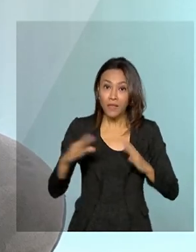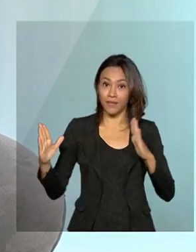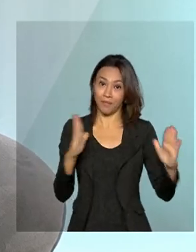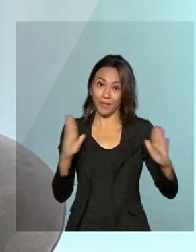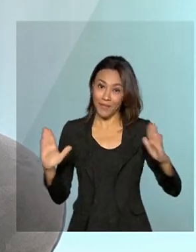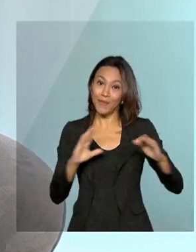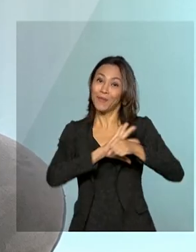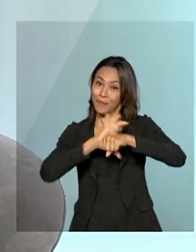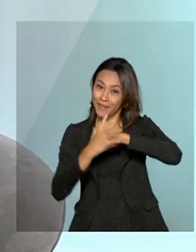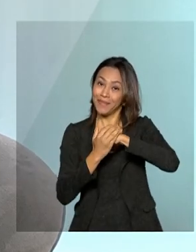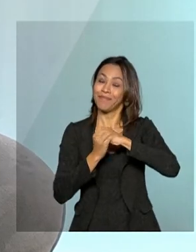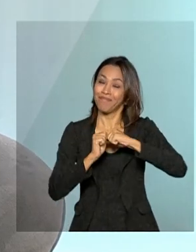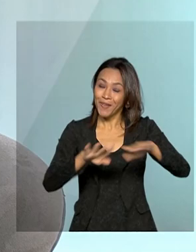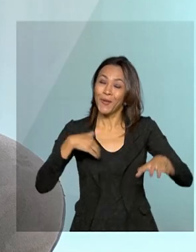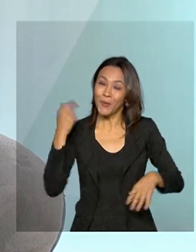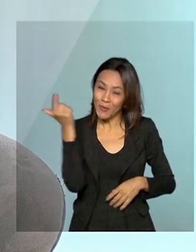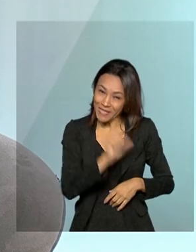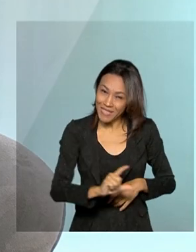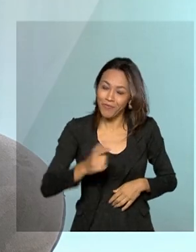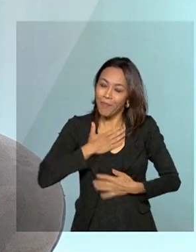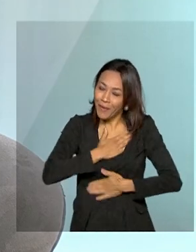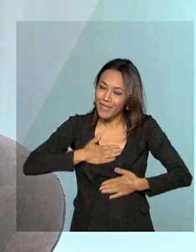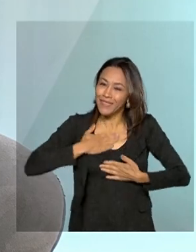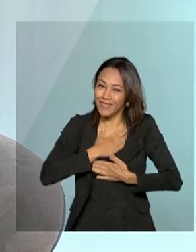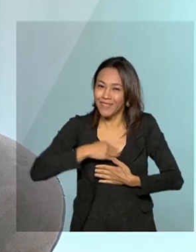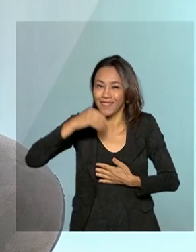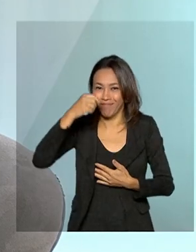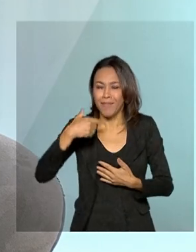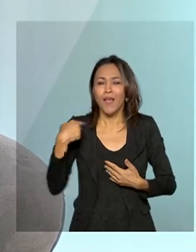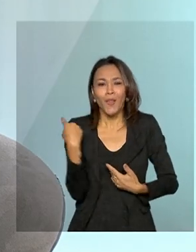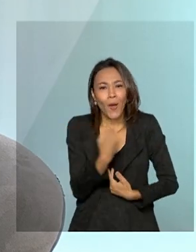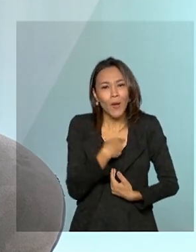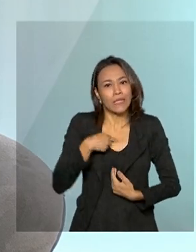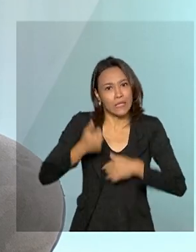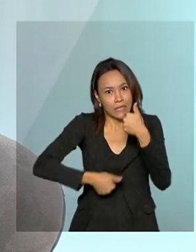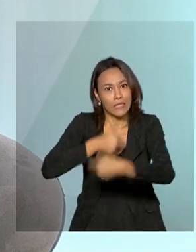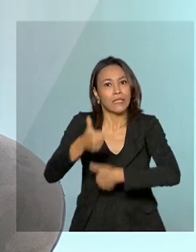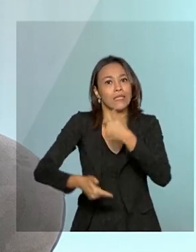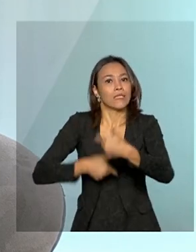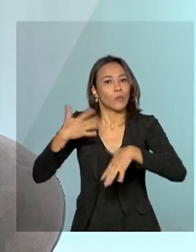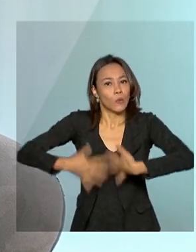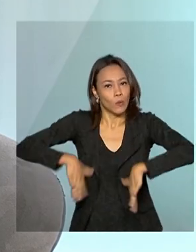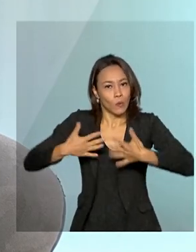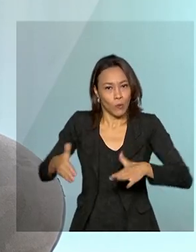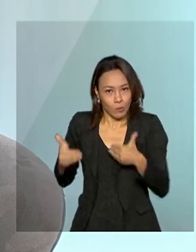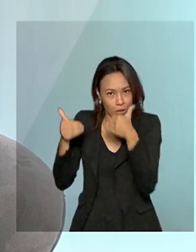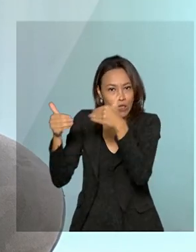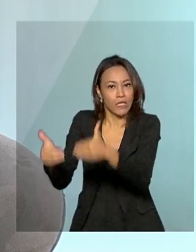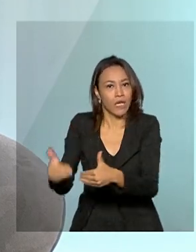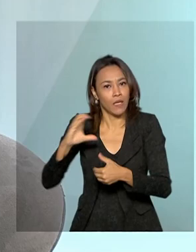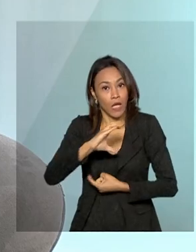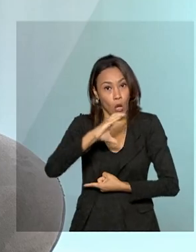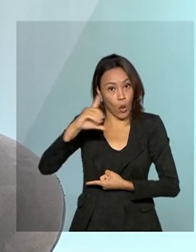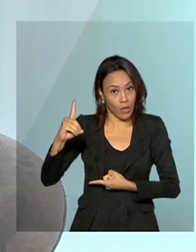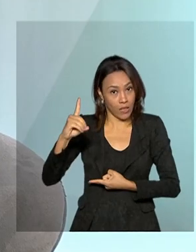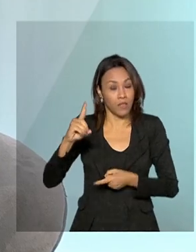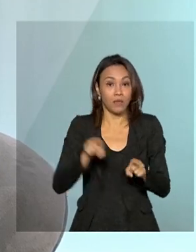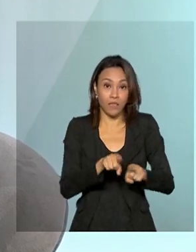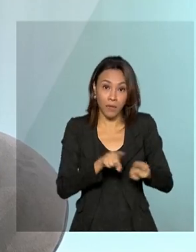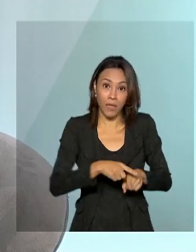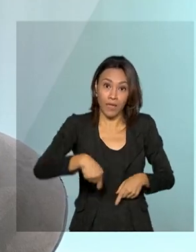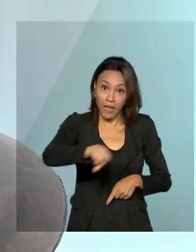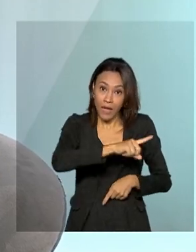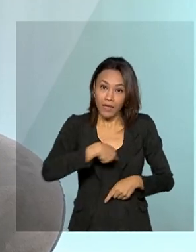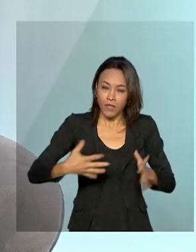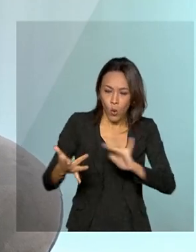conseguiu fazer bem isso. Foi um exercício prazeroso. O nosso Ministério trabalhou muito, muito, muito na coordenação e nesse exercício